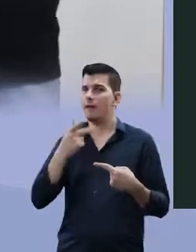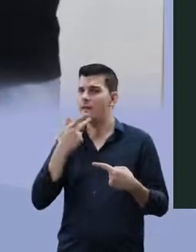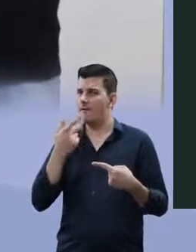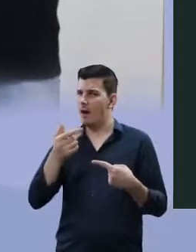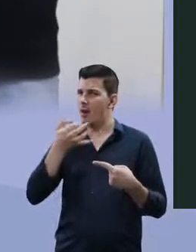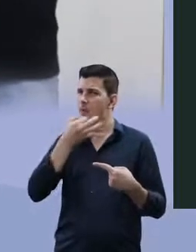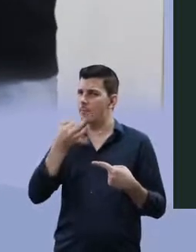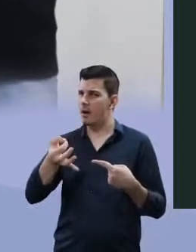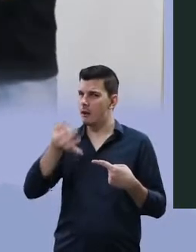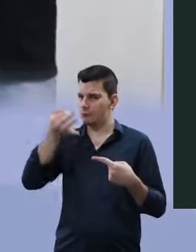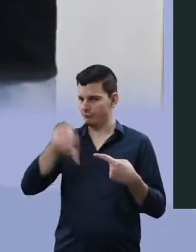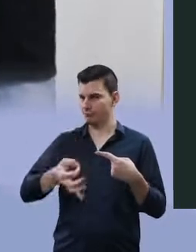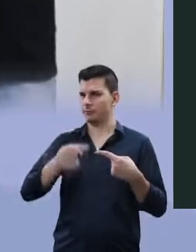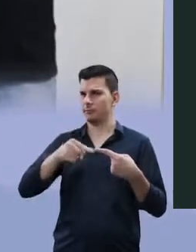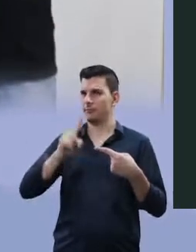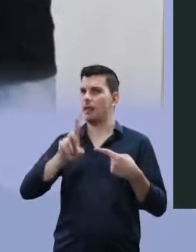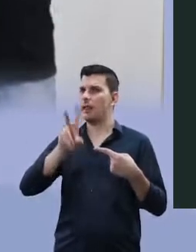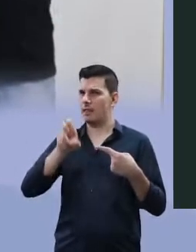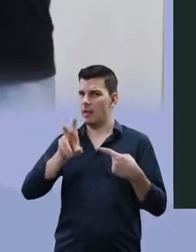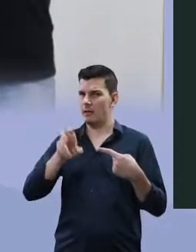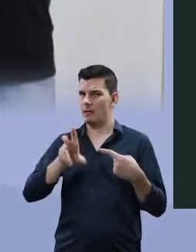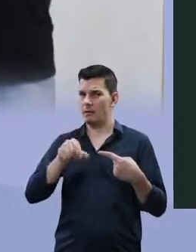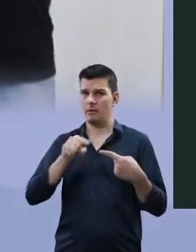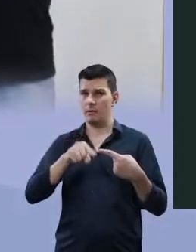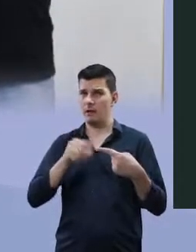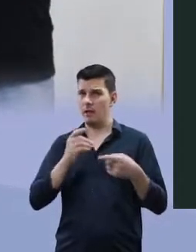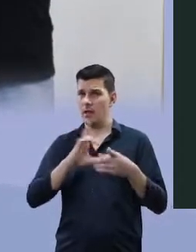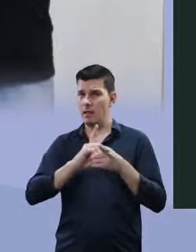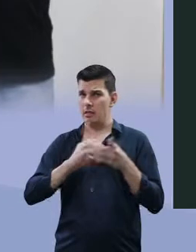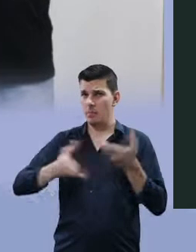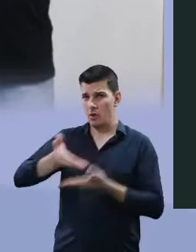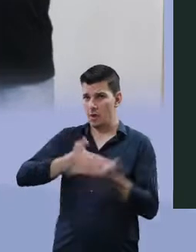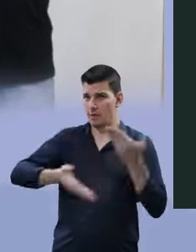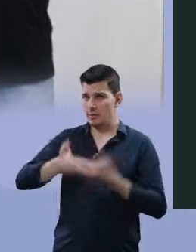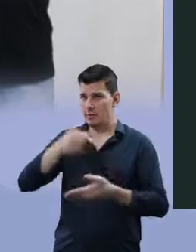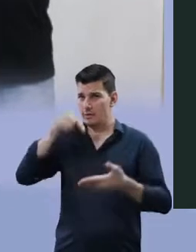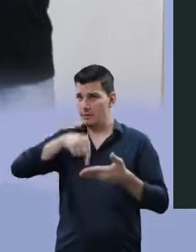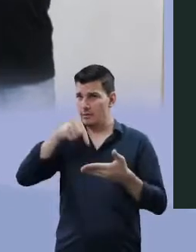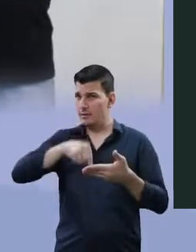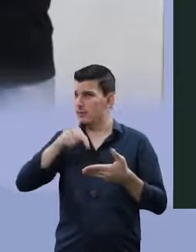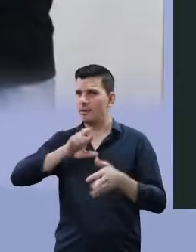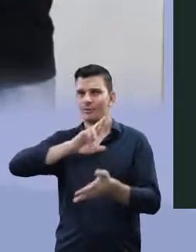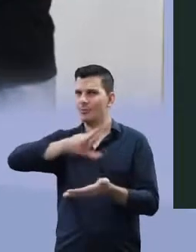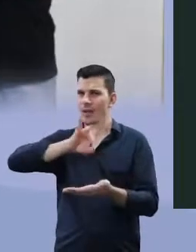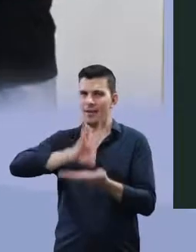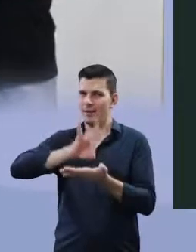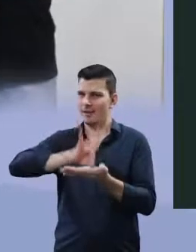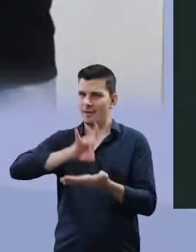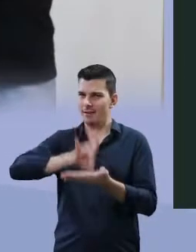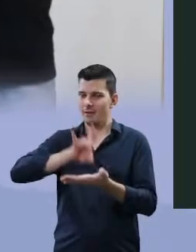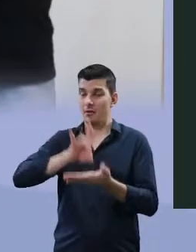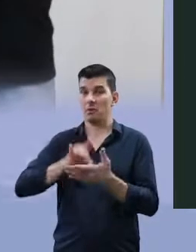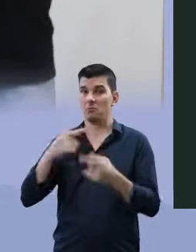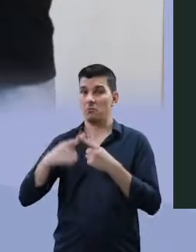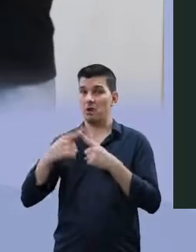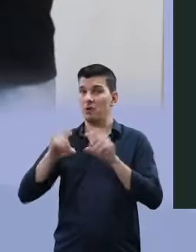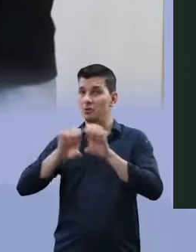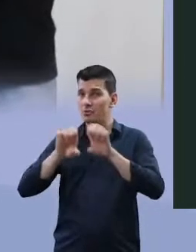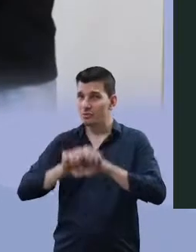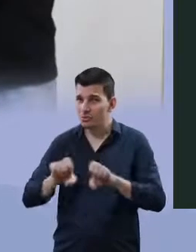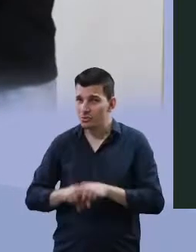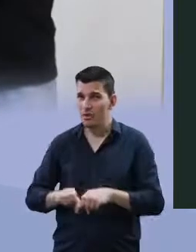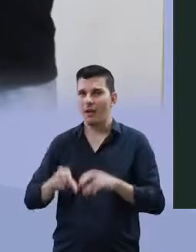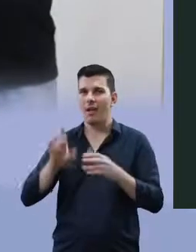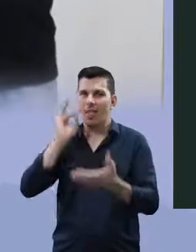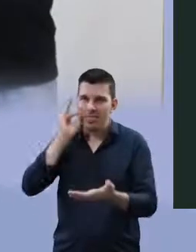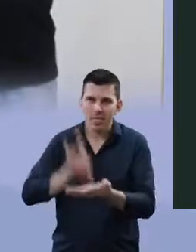racial, dizendo que essa democracia não existe, que a estrutura da sociedade brasileira ela ainda reflete esse escravismo do